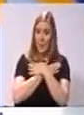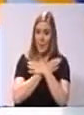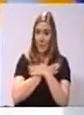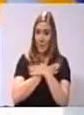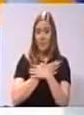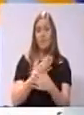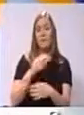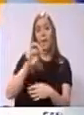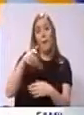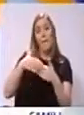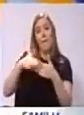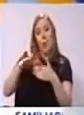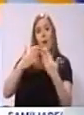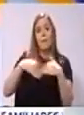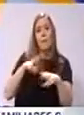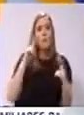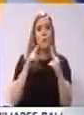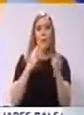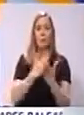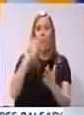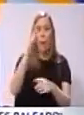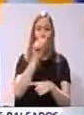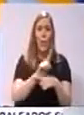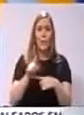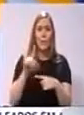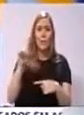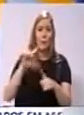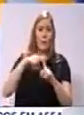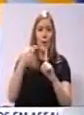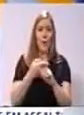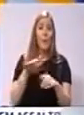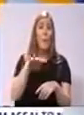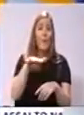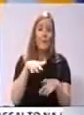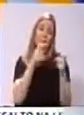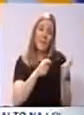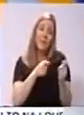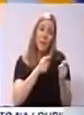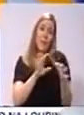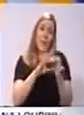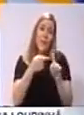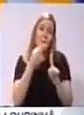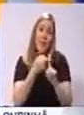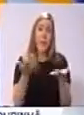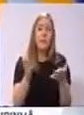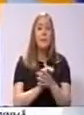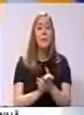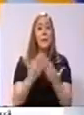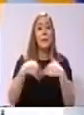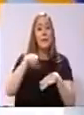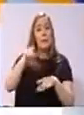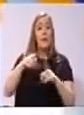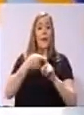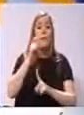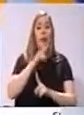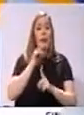fora do nosso concelho e que só os encontro praticamente uma vez por ano e é na Agrival. E, portanto, a feira conseguiu atingir esse patamar